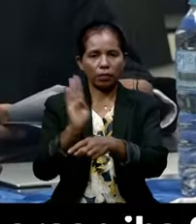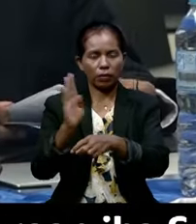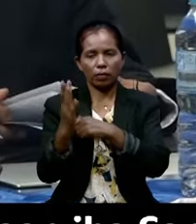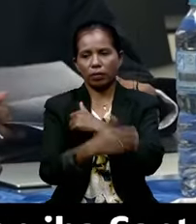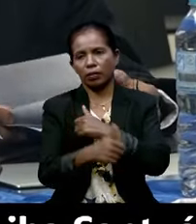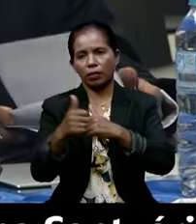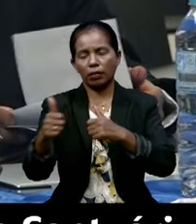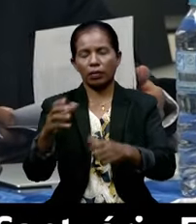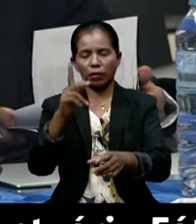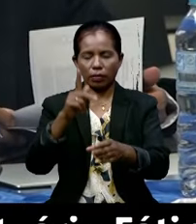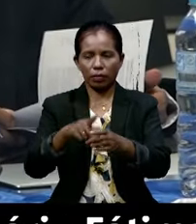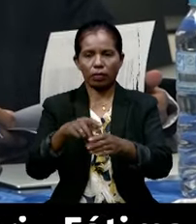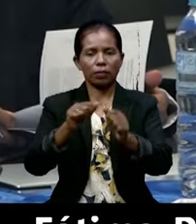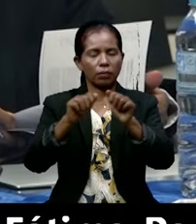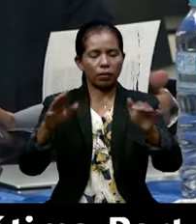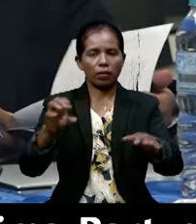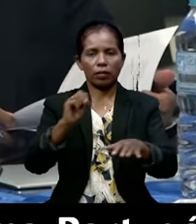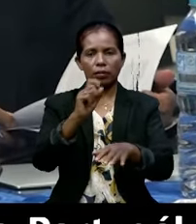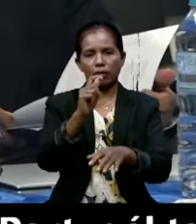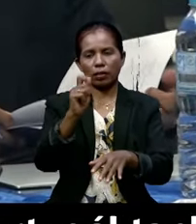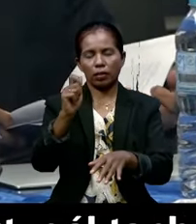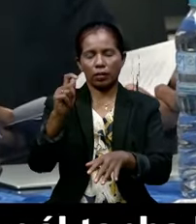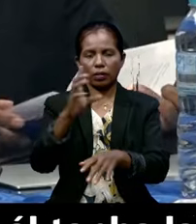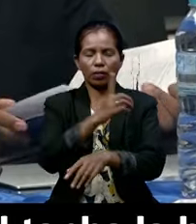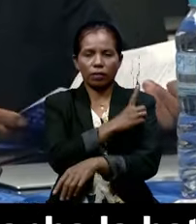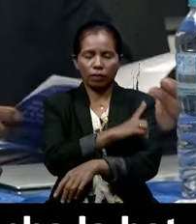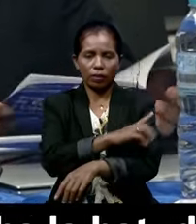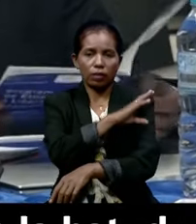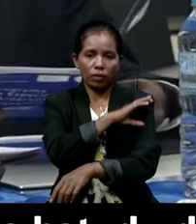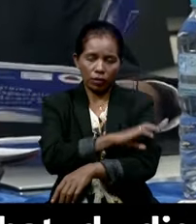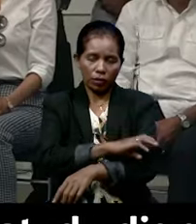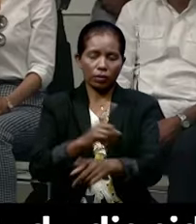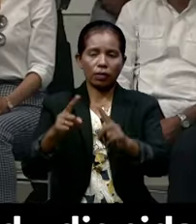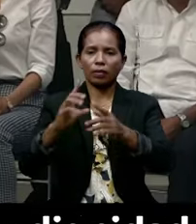estrangeiro, petróleo, administração estatal, defesa no segurança para